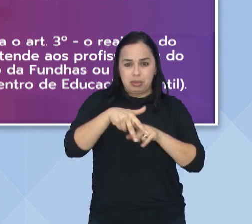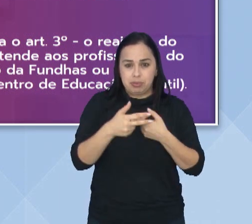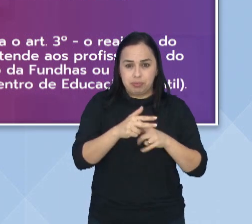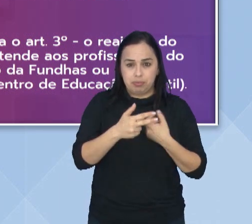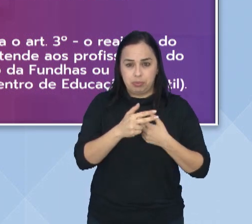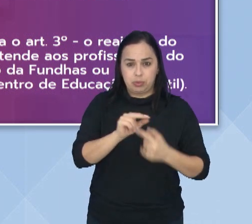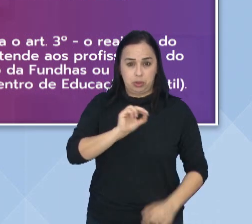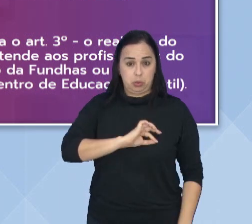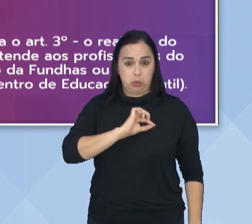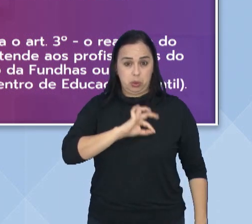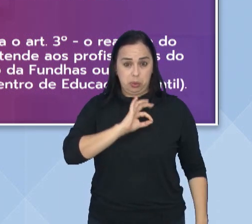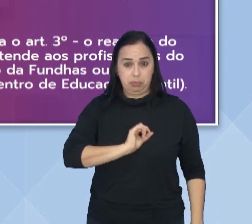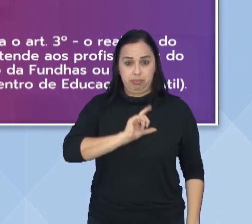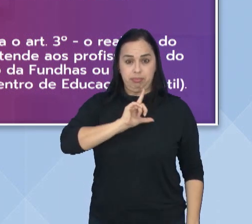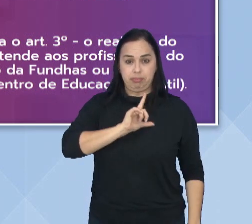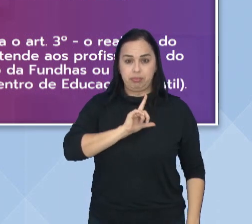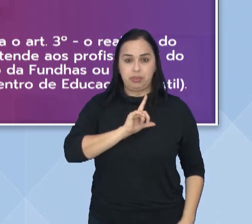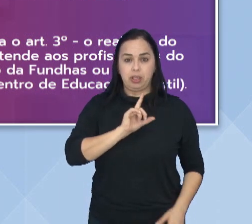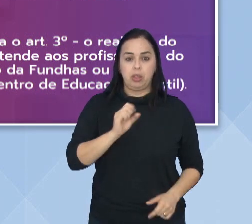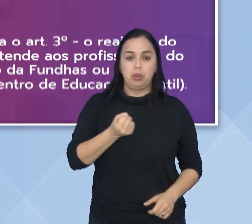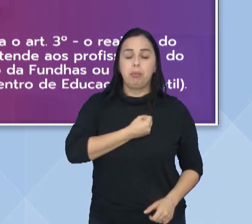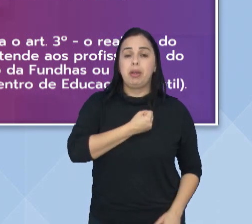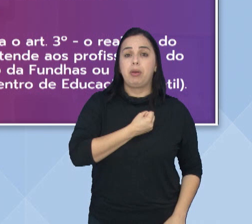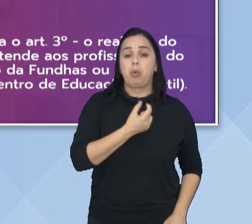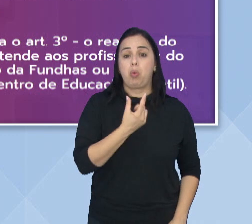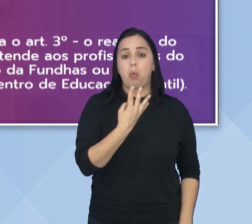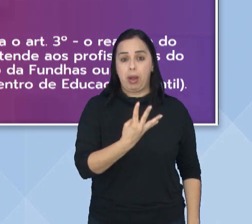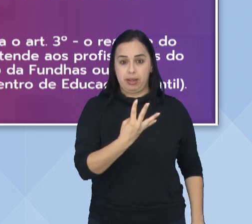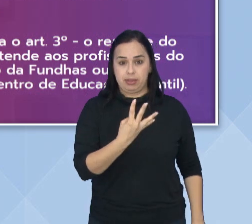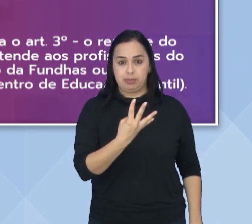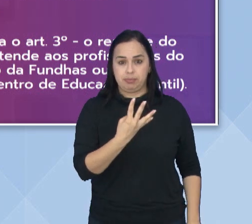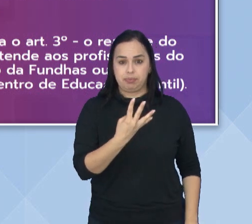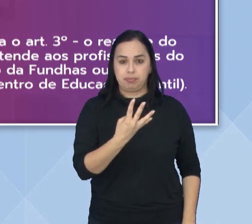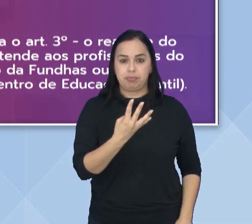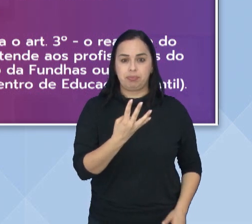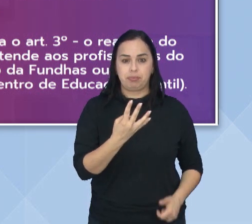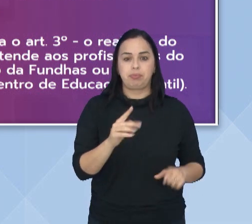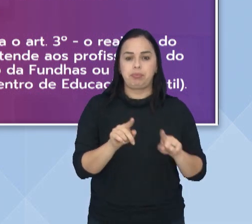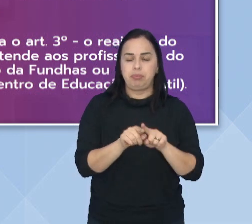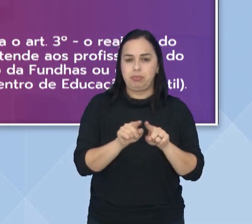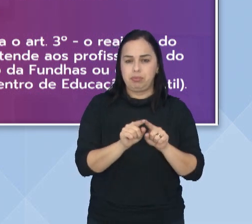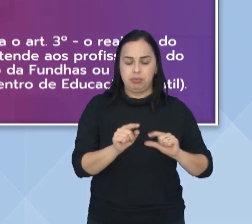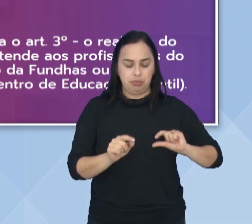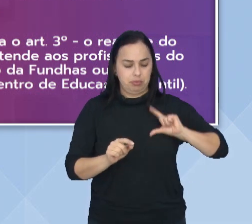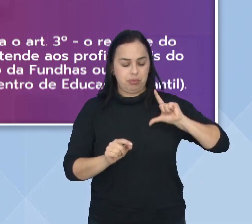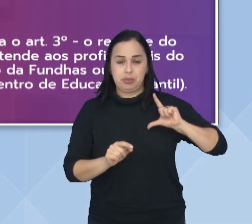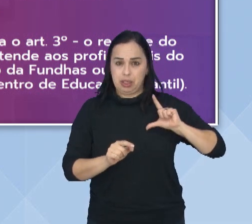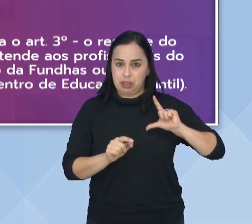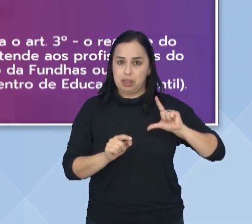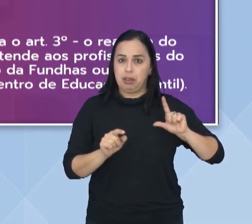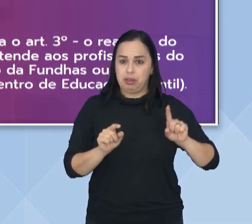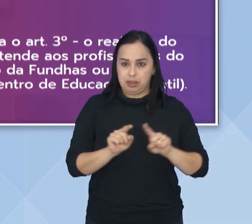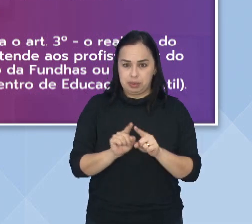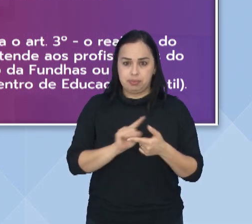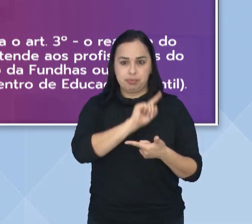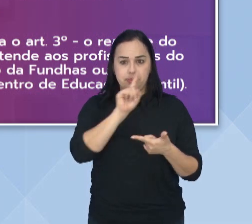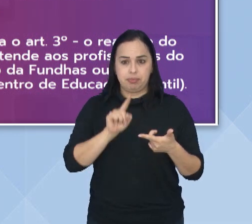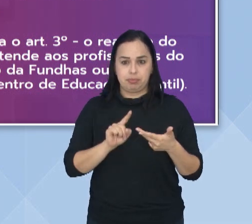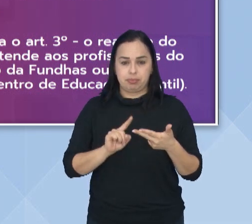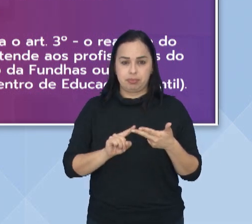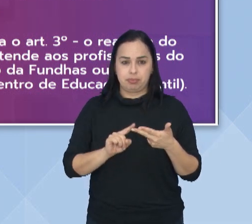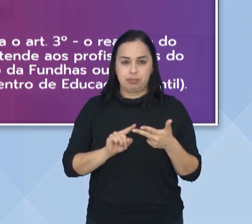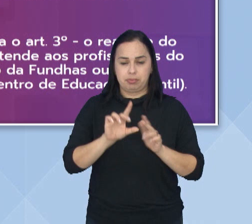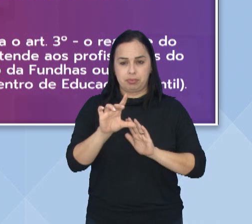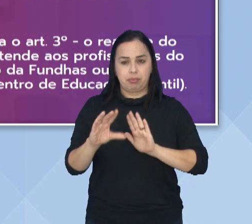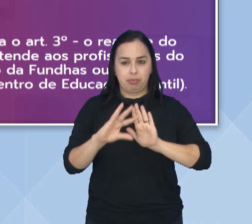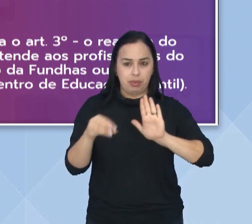tabela. Fizemos a emenda 4 do piso retroativo a janeiro. Fizemos também a emenda